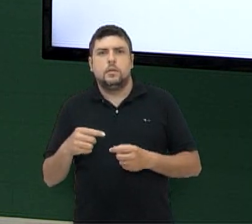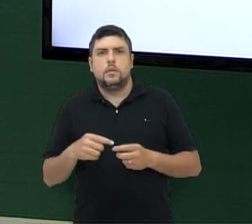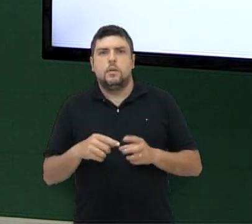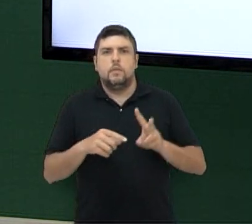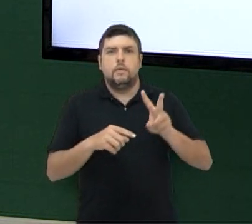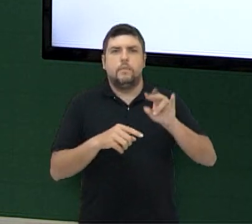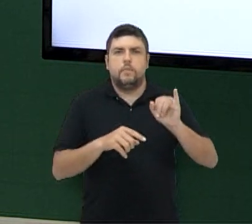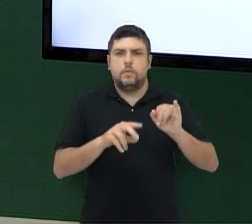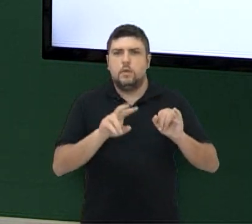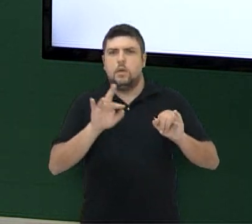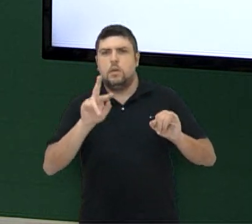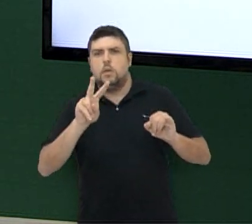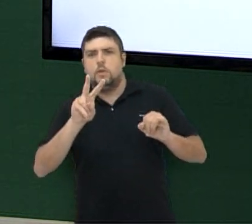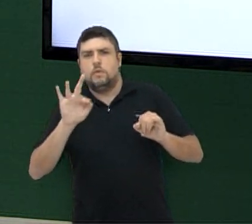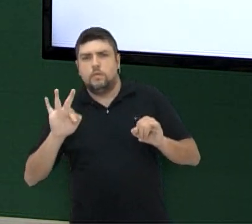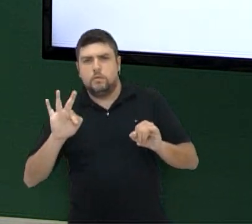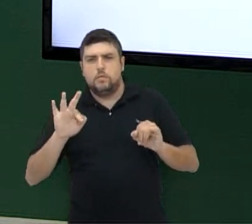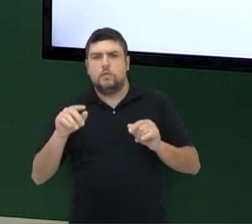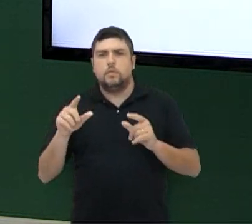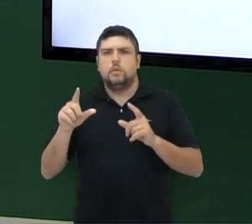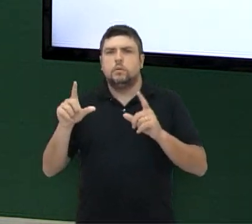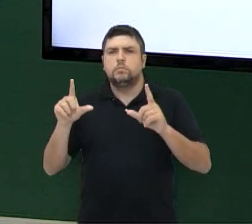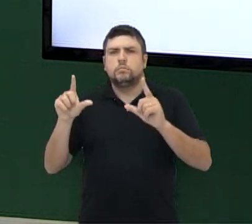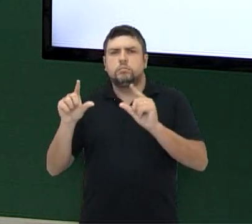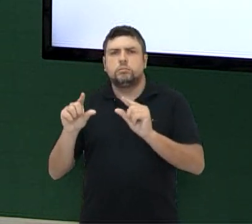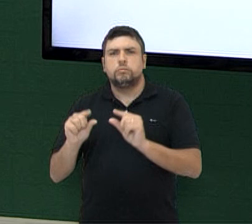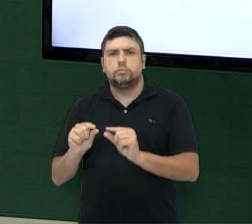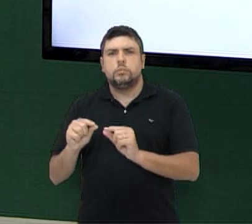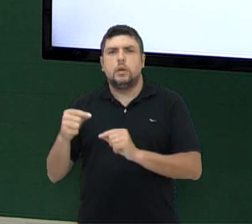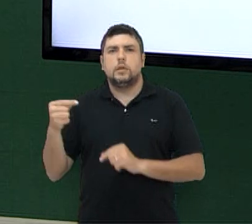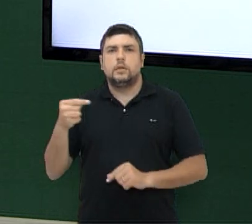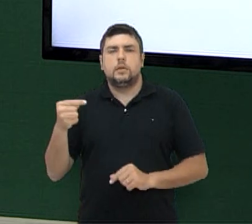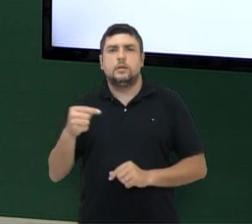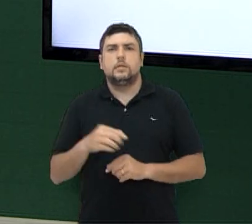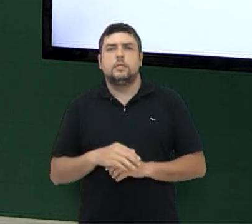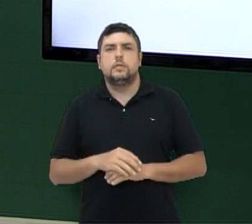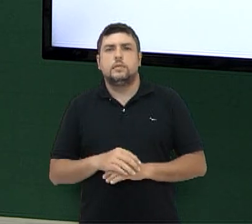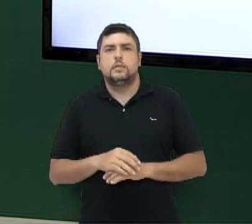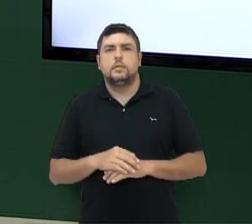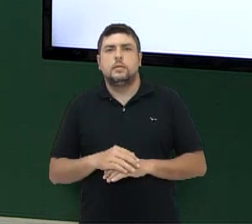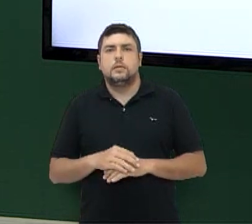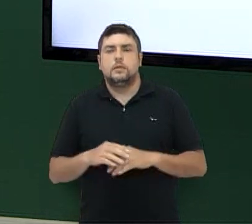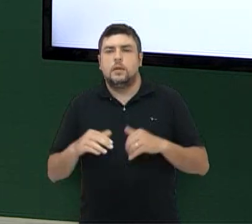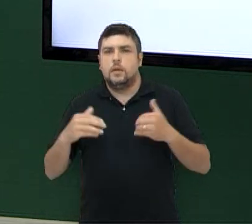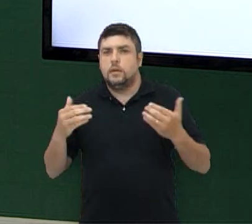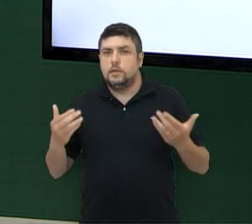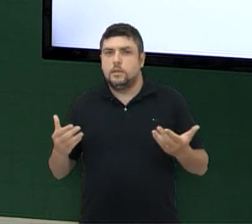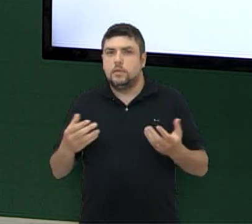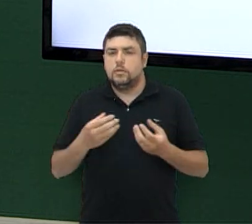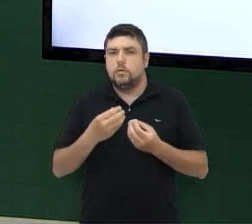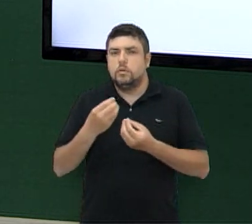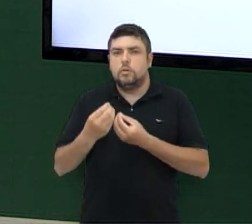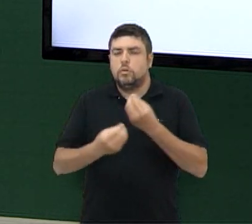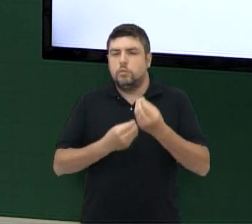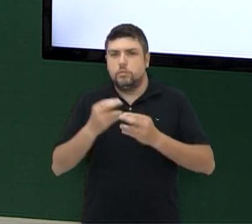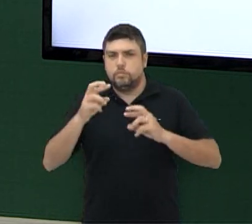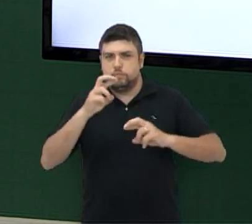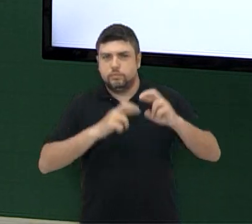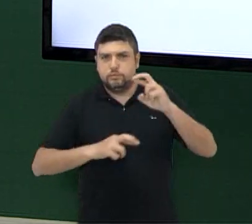final vai ser menor, vai dar negativo, certo? Então, como os sinais são diferentes, certo? Nós vamos fazer a seguinte